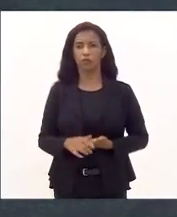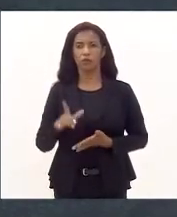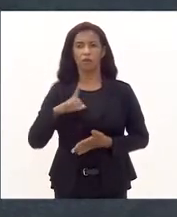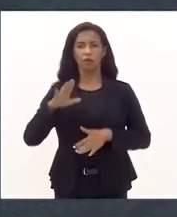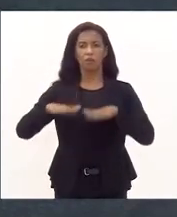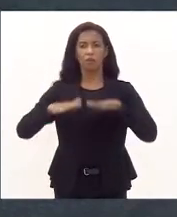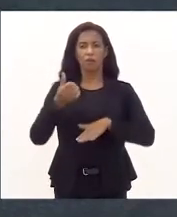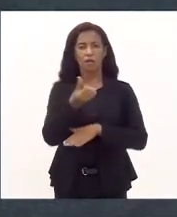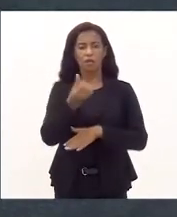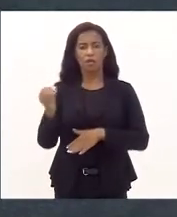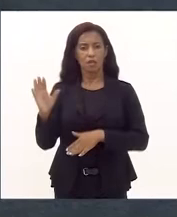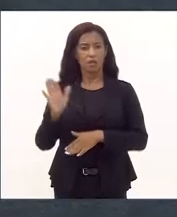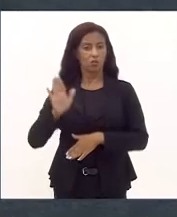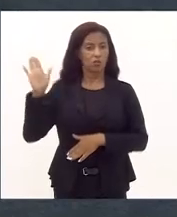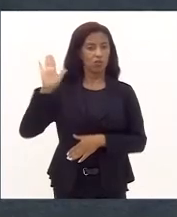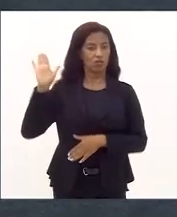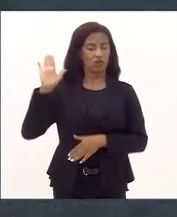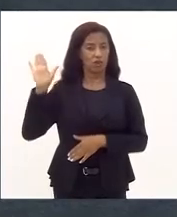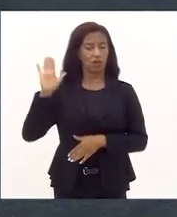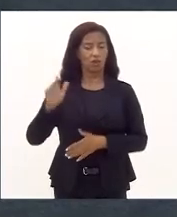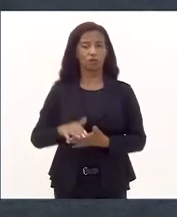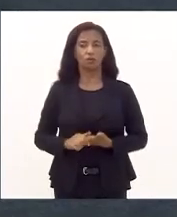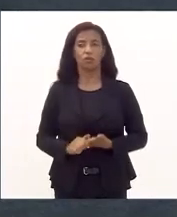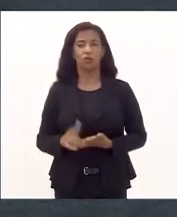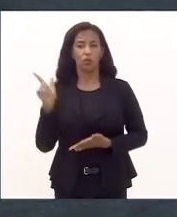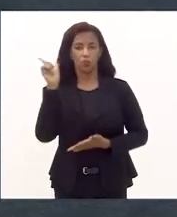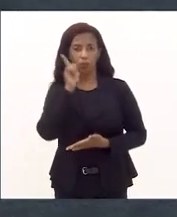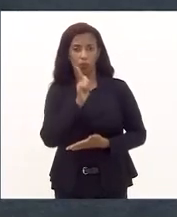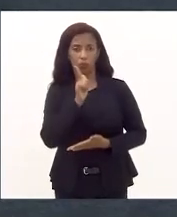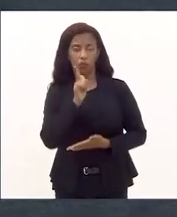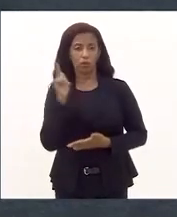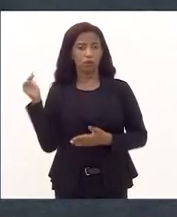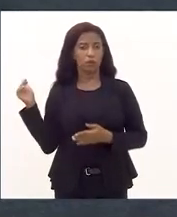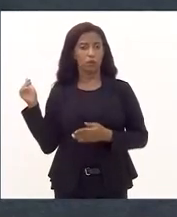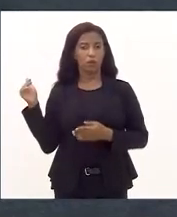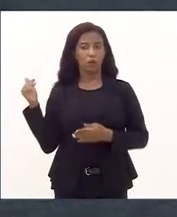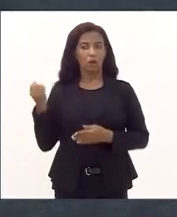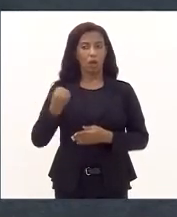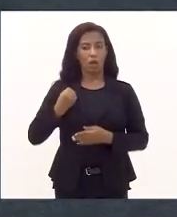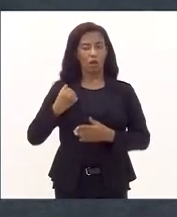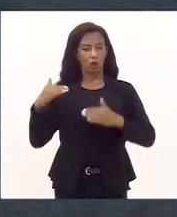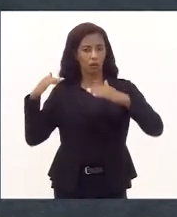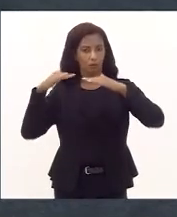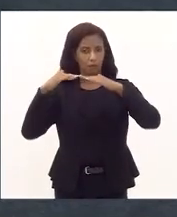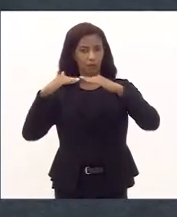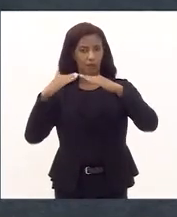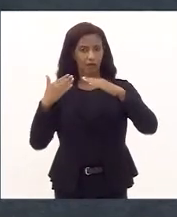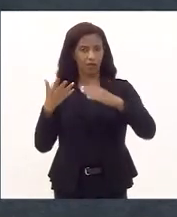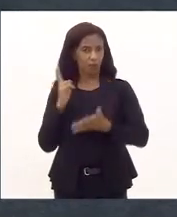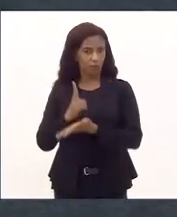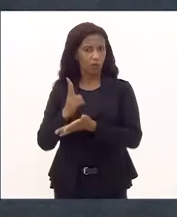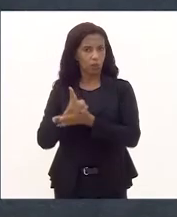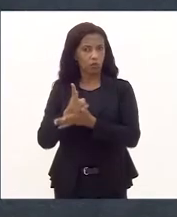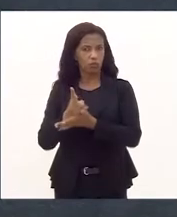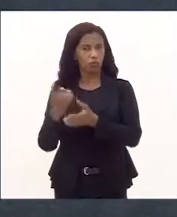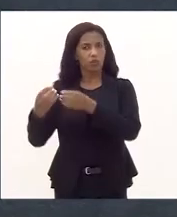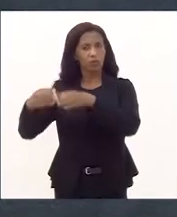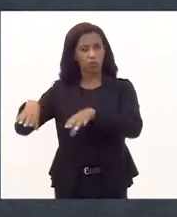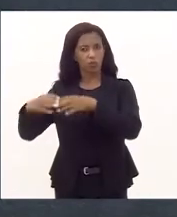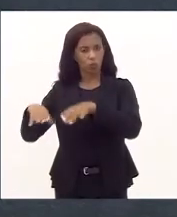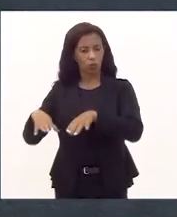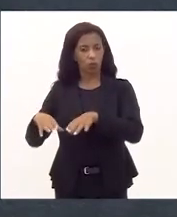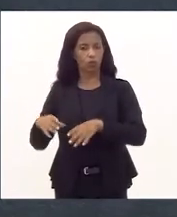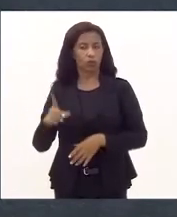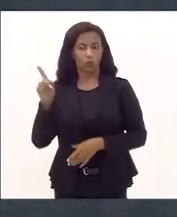uns 600 candidatos que conseguiram alcançar a média para poder continuar fazendo o concurso,